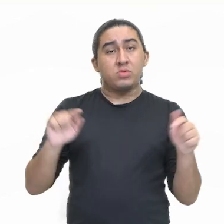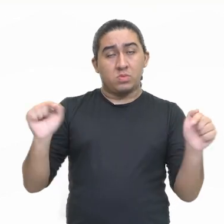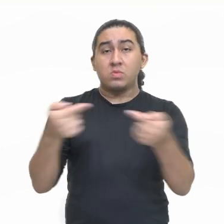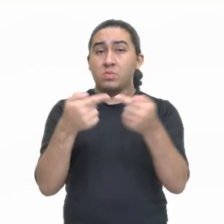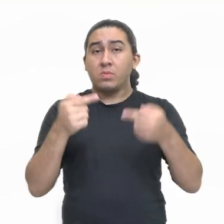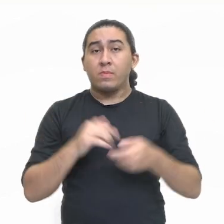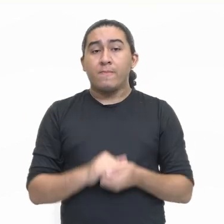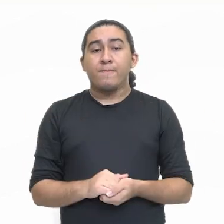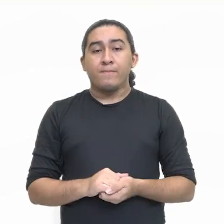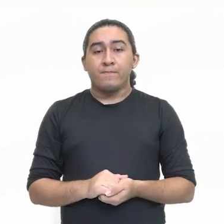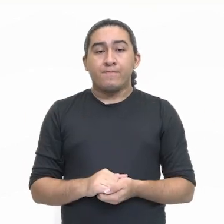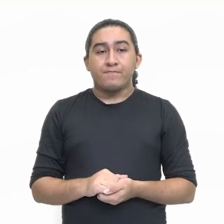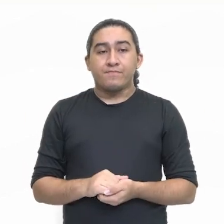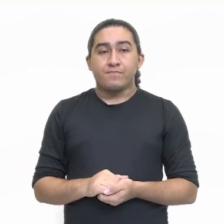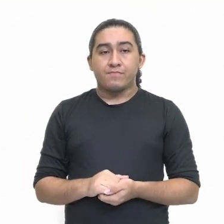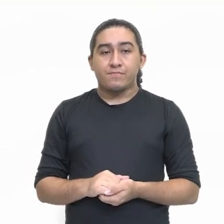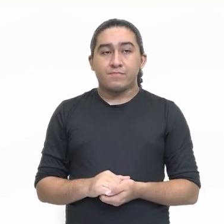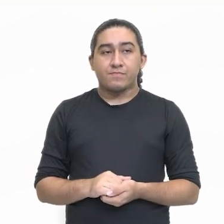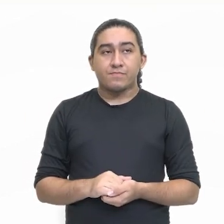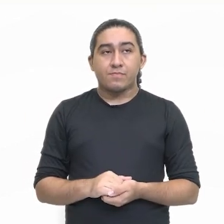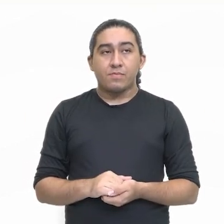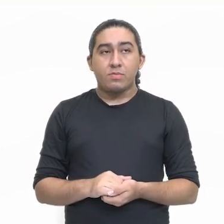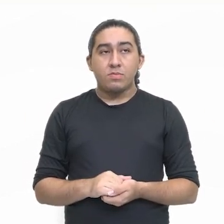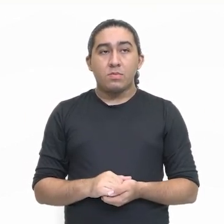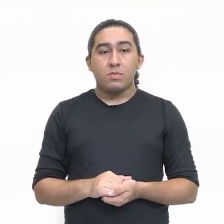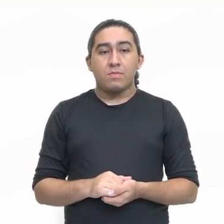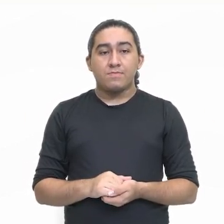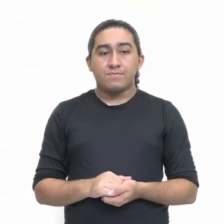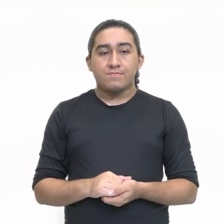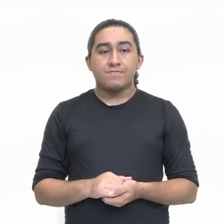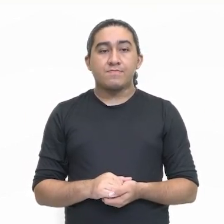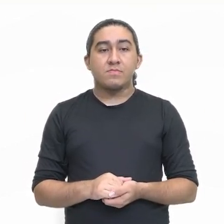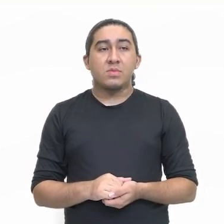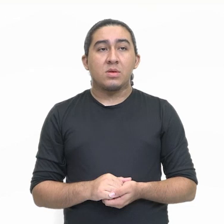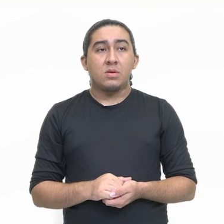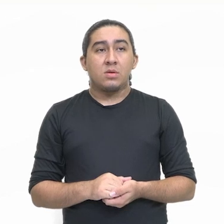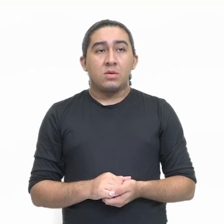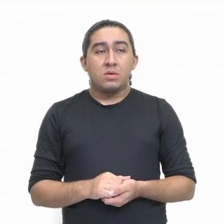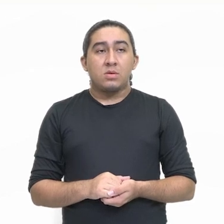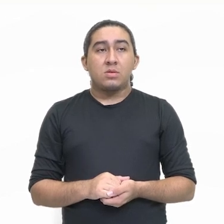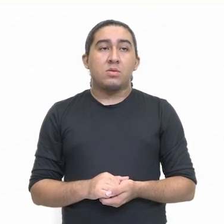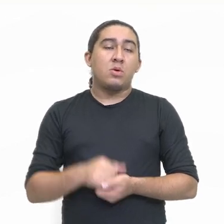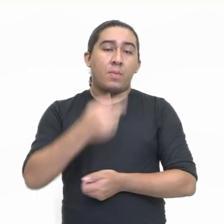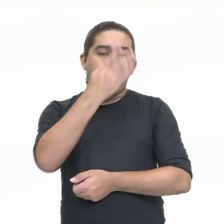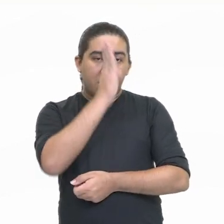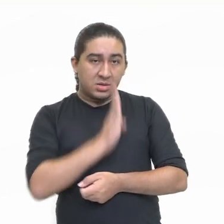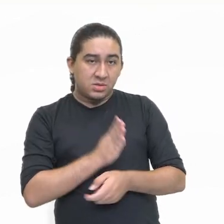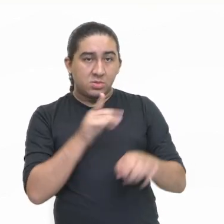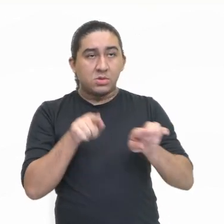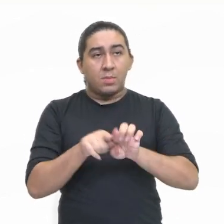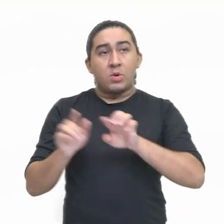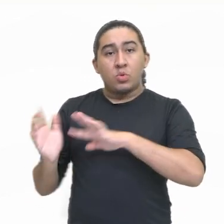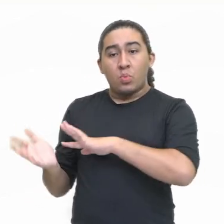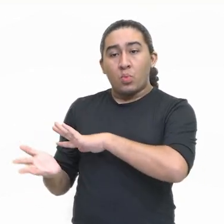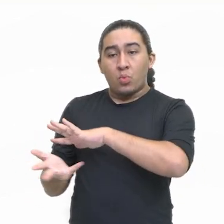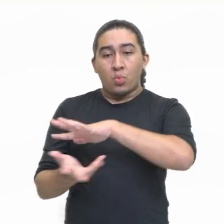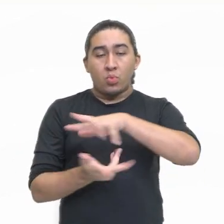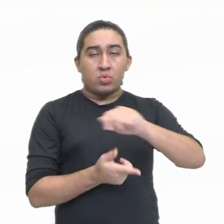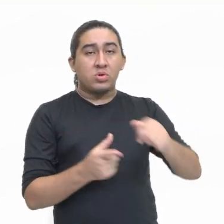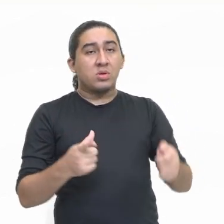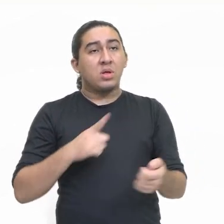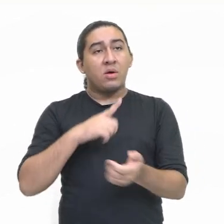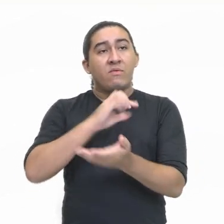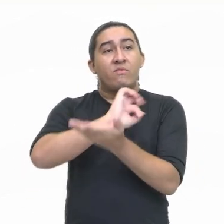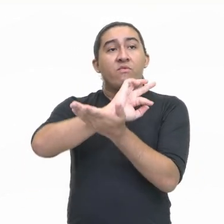então Como comentei com vocês nós temos no Brasil aí no mundo vários biomas e no Brasil